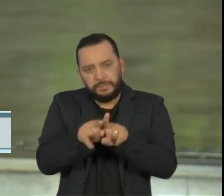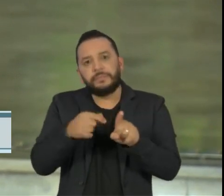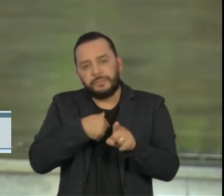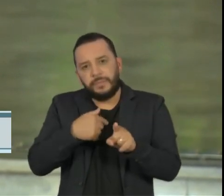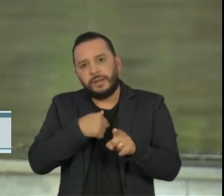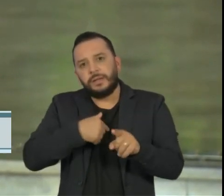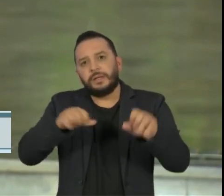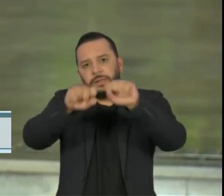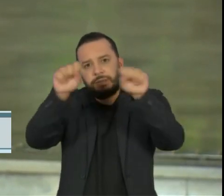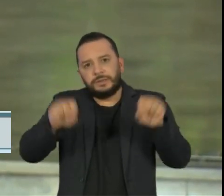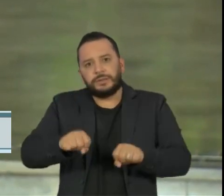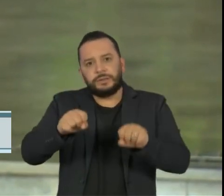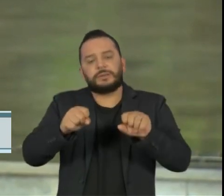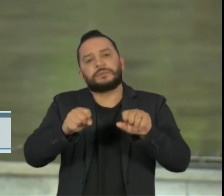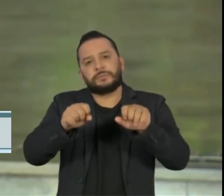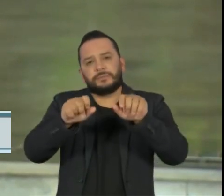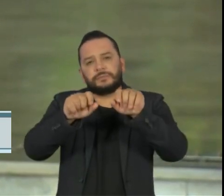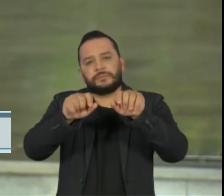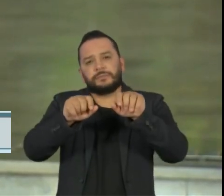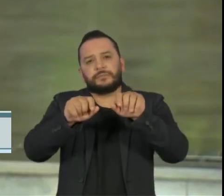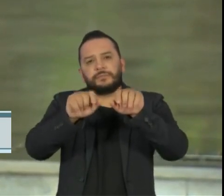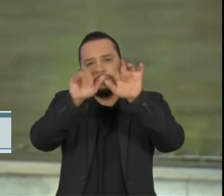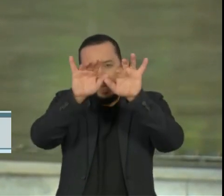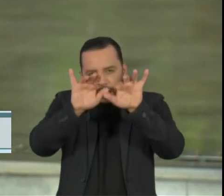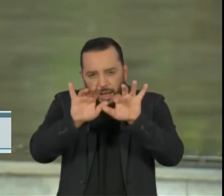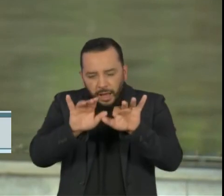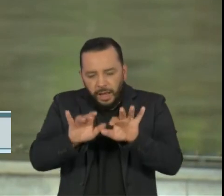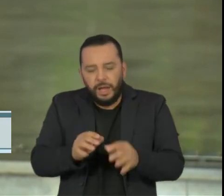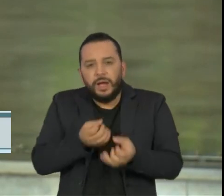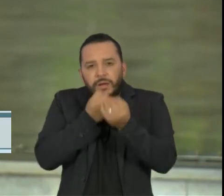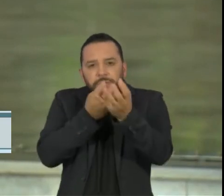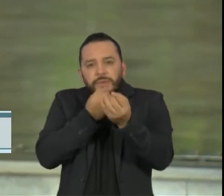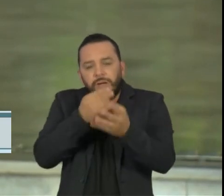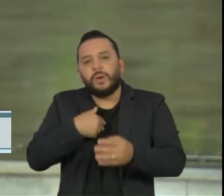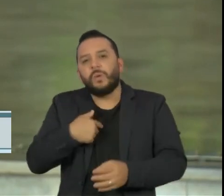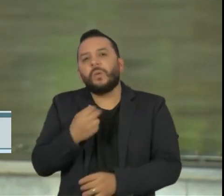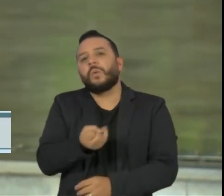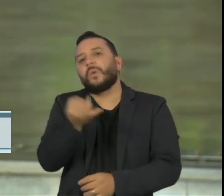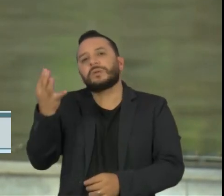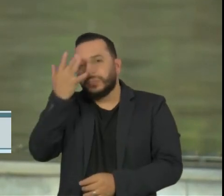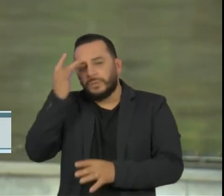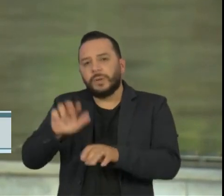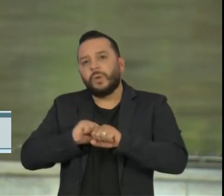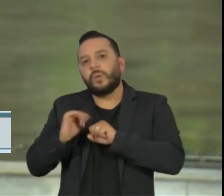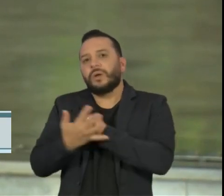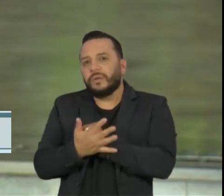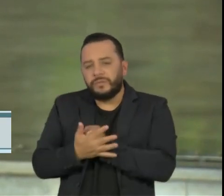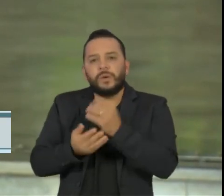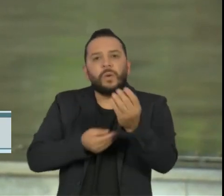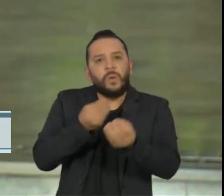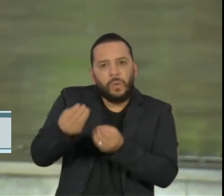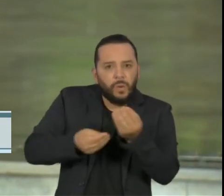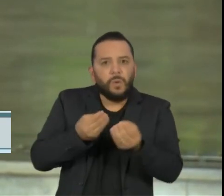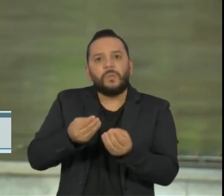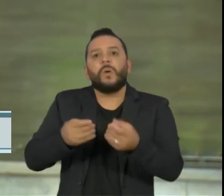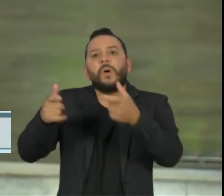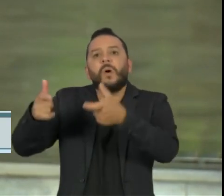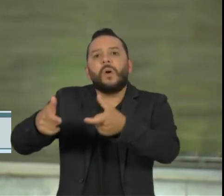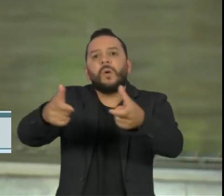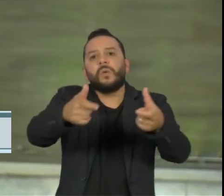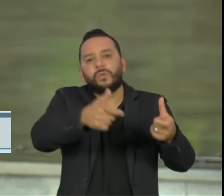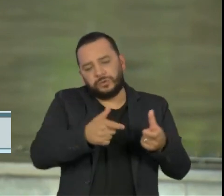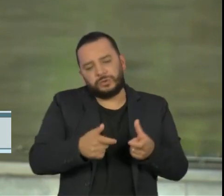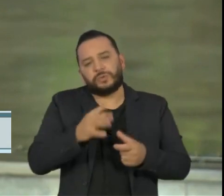não somente a testagem, mas a estratégia de inquéritos epidemiológicos para conhecer o perfil da população de